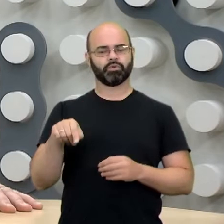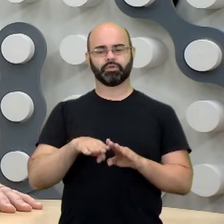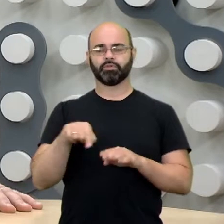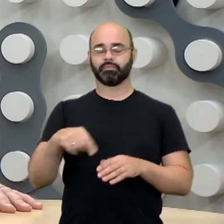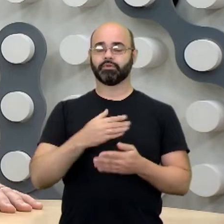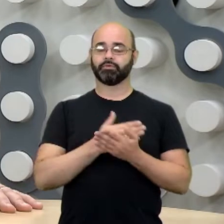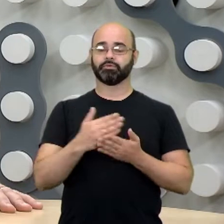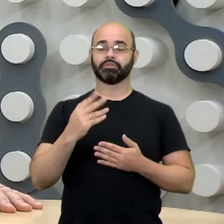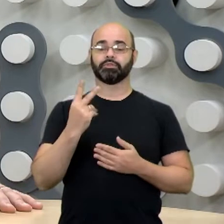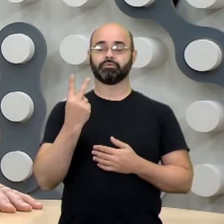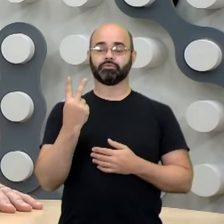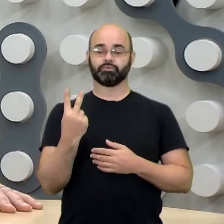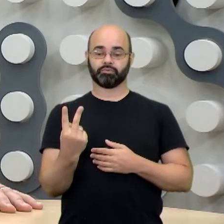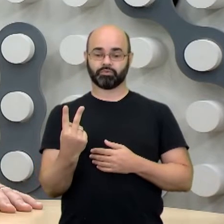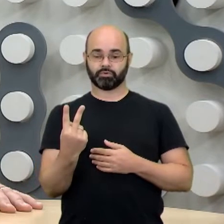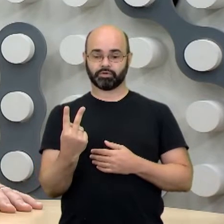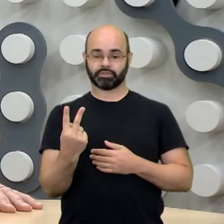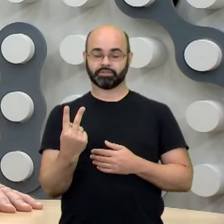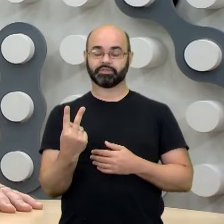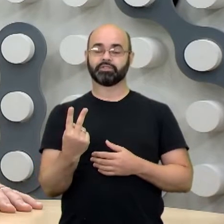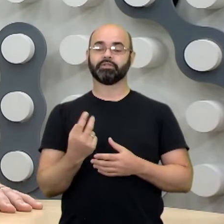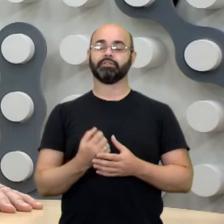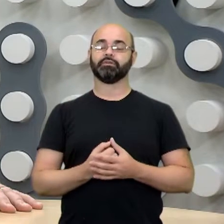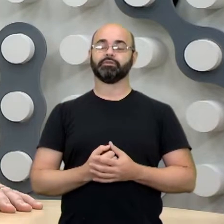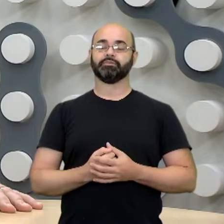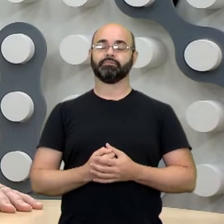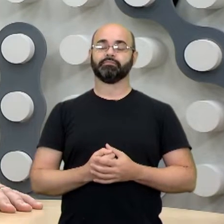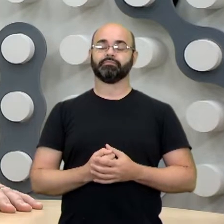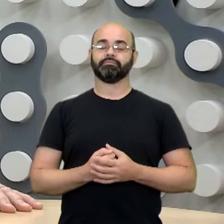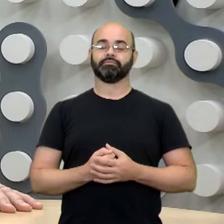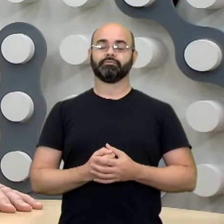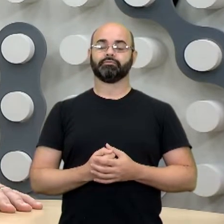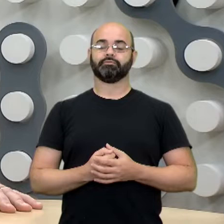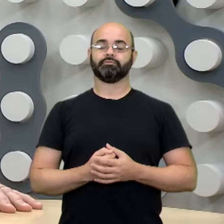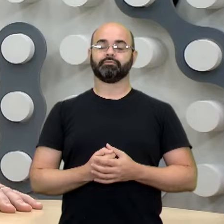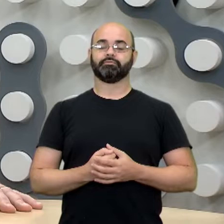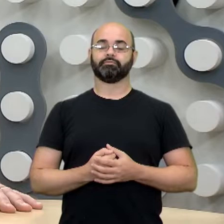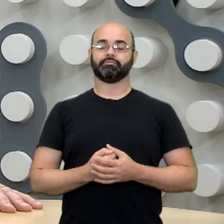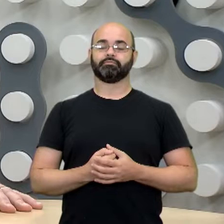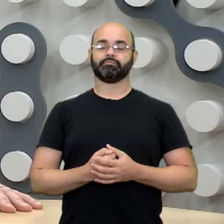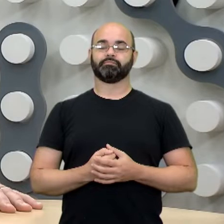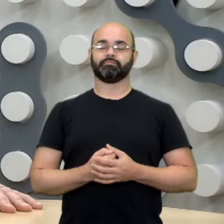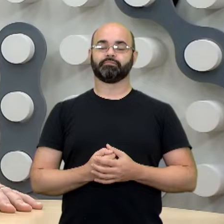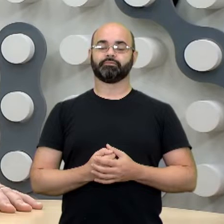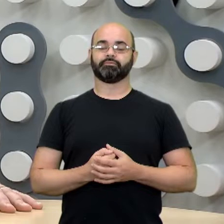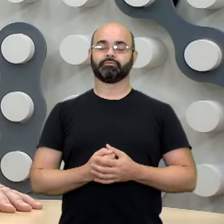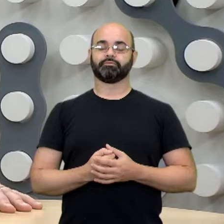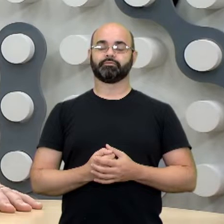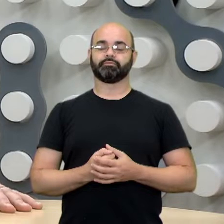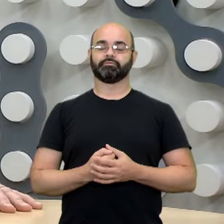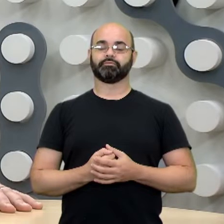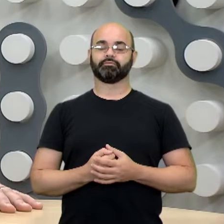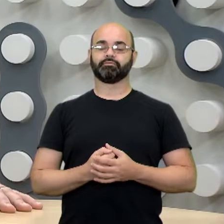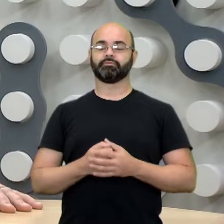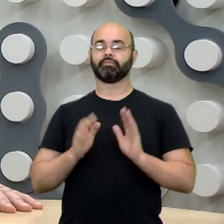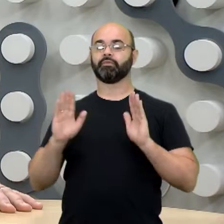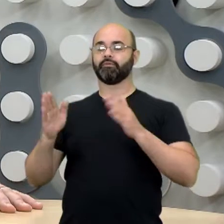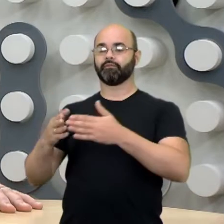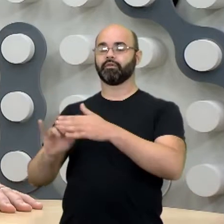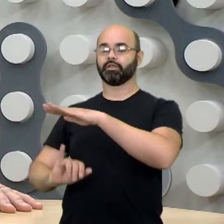2, nós vamos falar respectivamente aí dos institutos que trabalham com